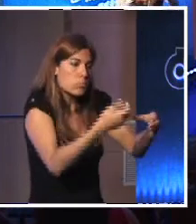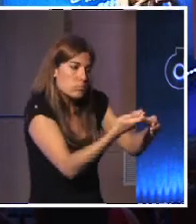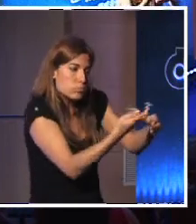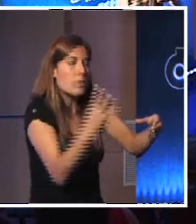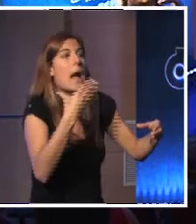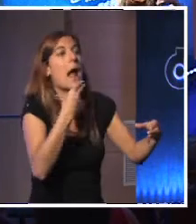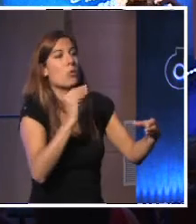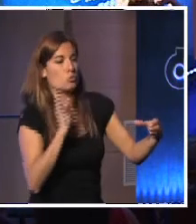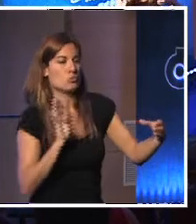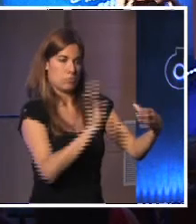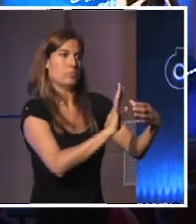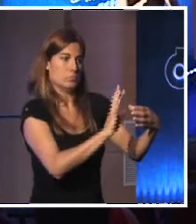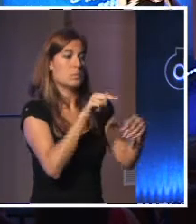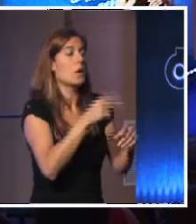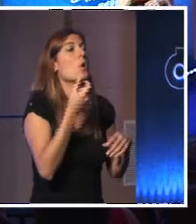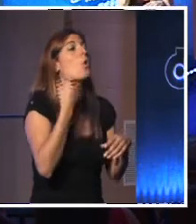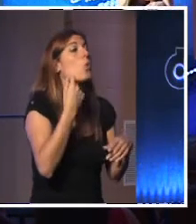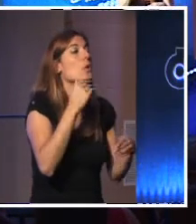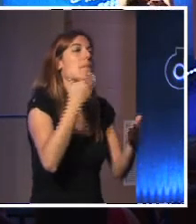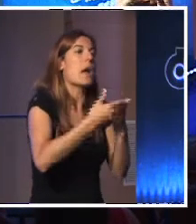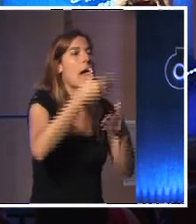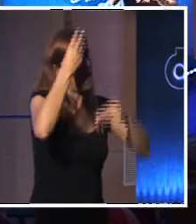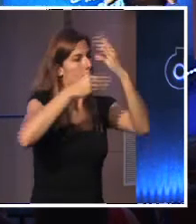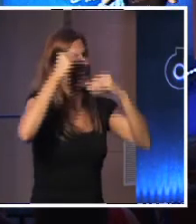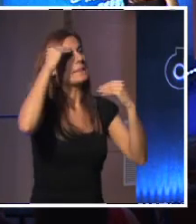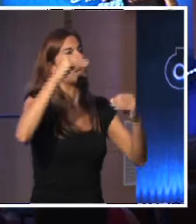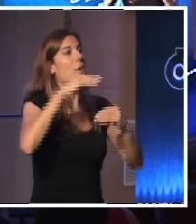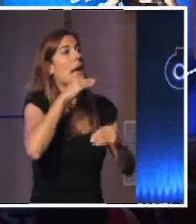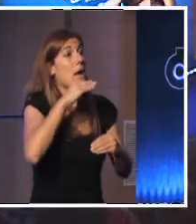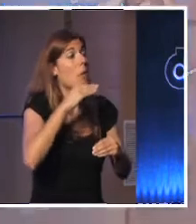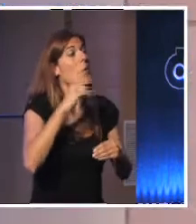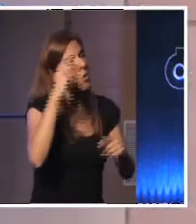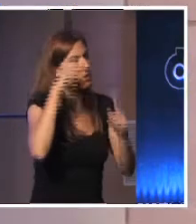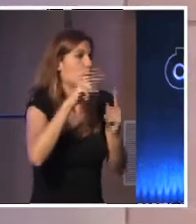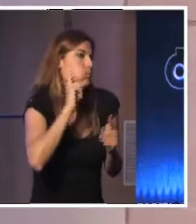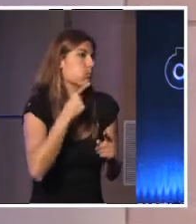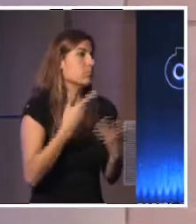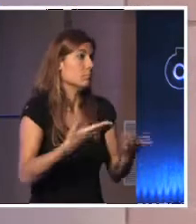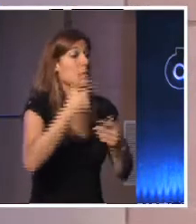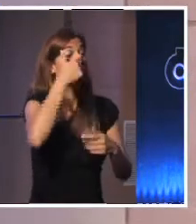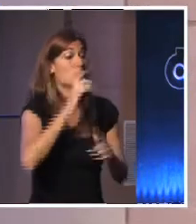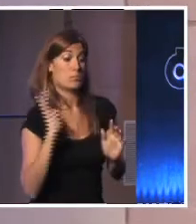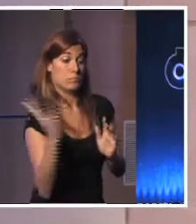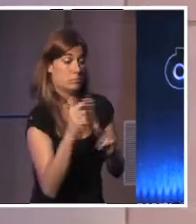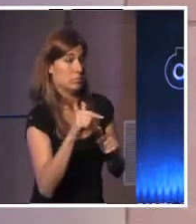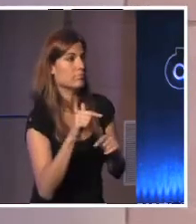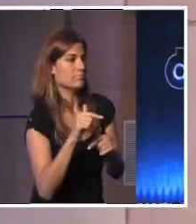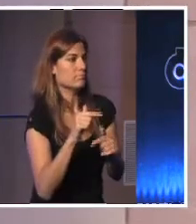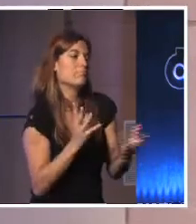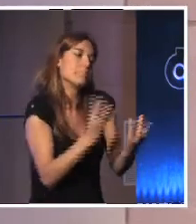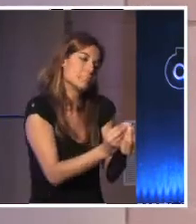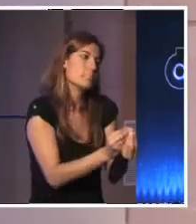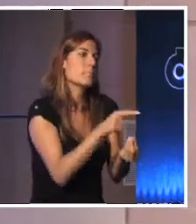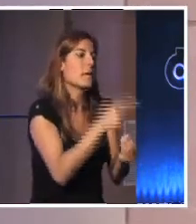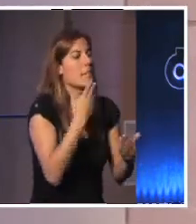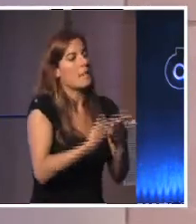alunos e estes grupos são cursos para treinadores de cães para surdos. Portanto, estes indivíduos vão ficar com